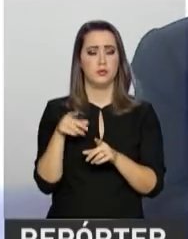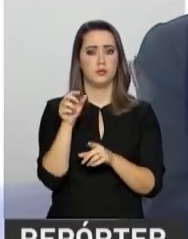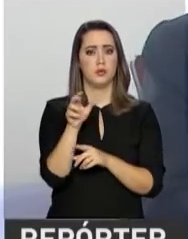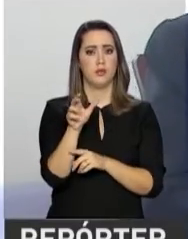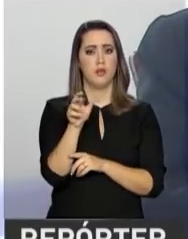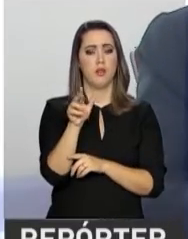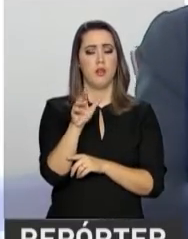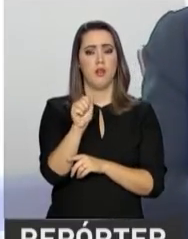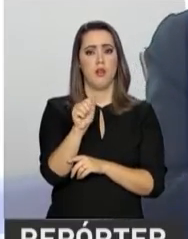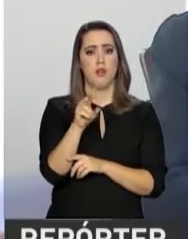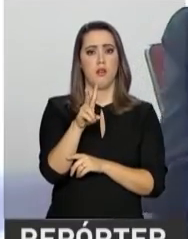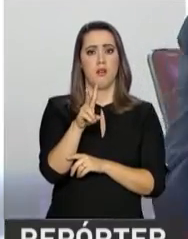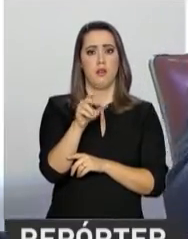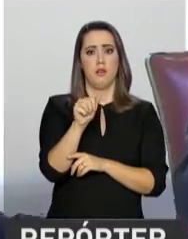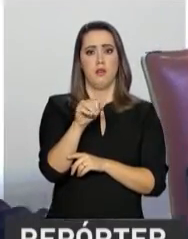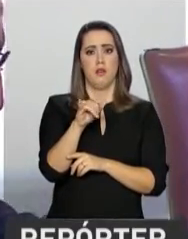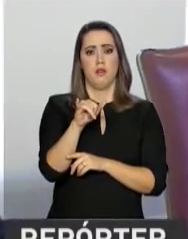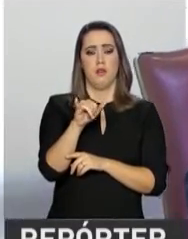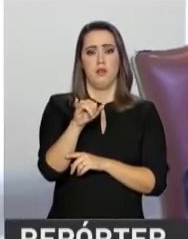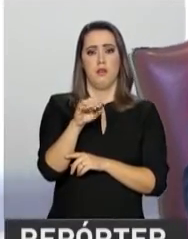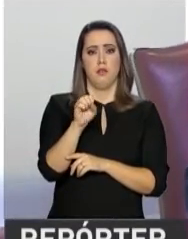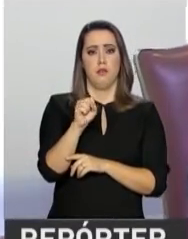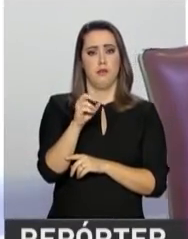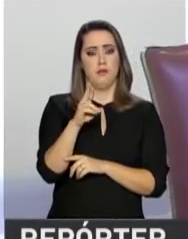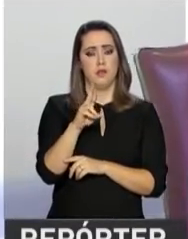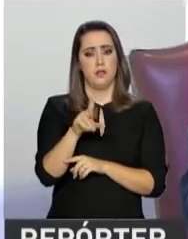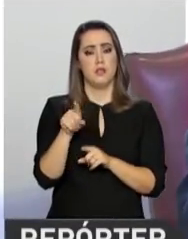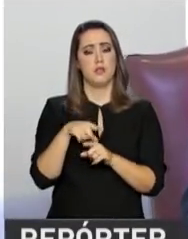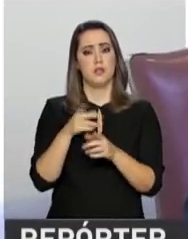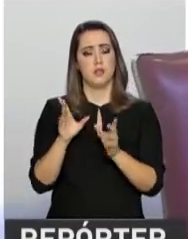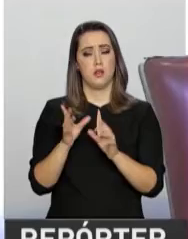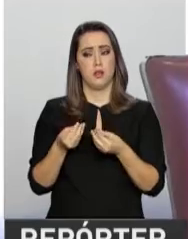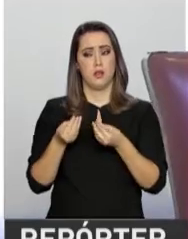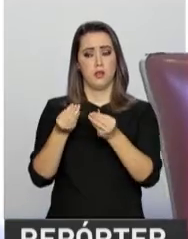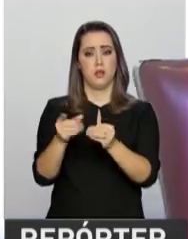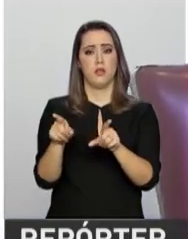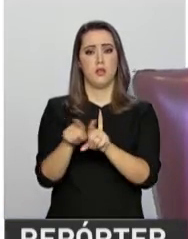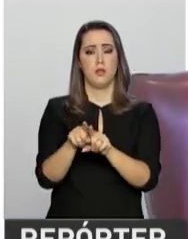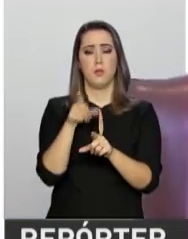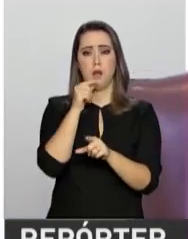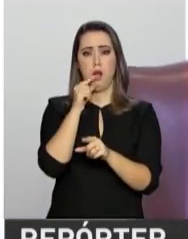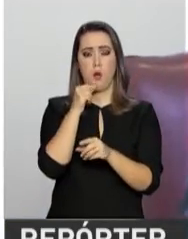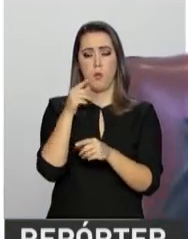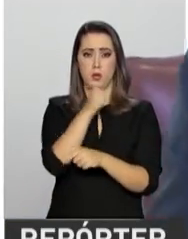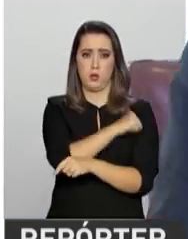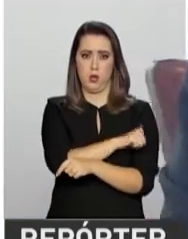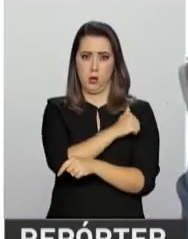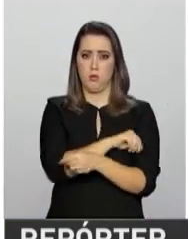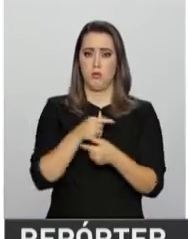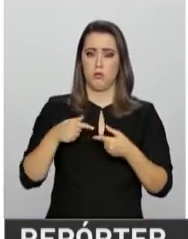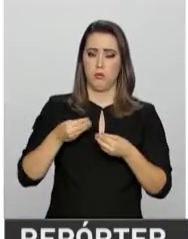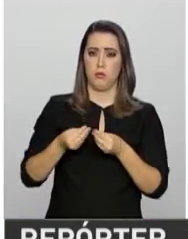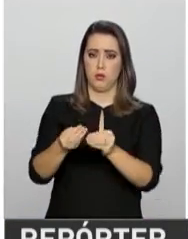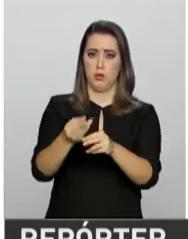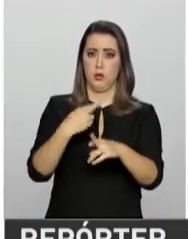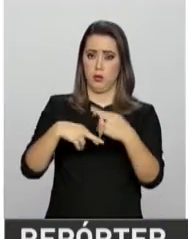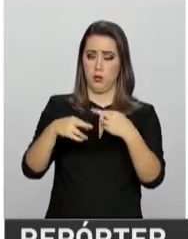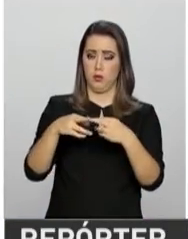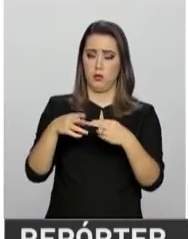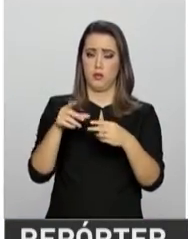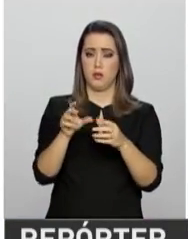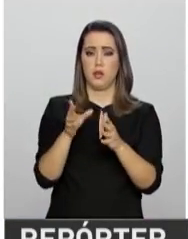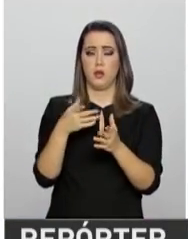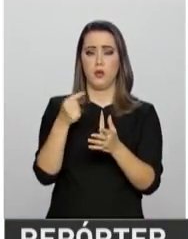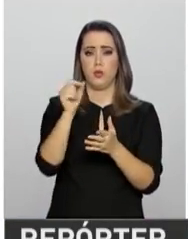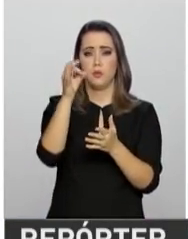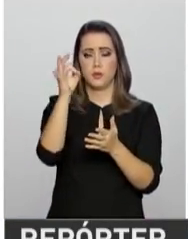da SEDAE, a Companhia de Águas e de Esgotos do estado do Rio de Janeiro, era a última etapa antes da liberação